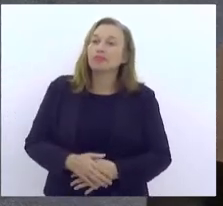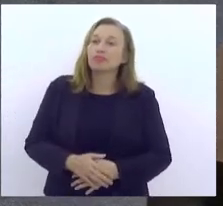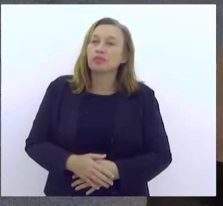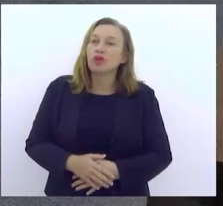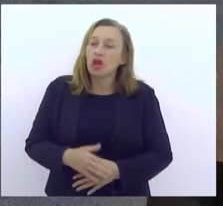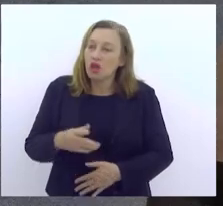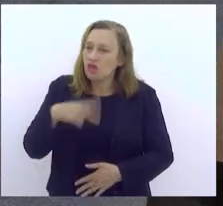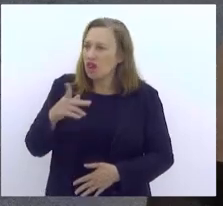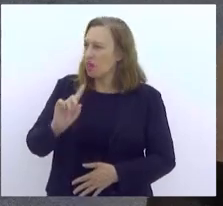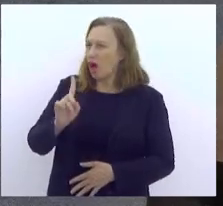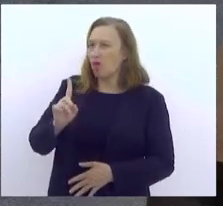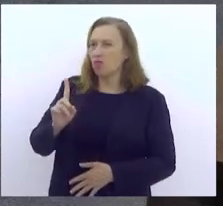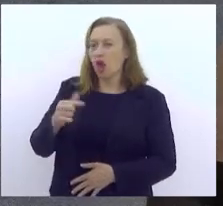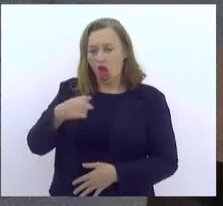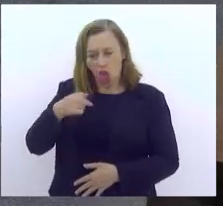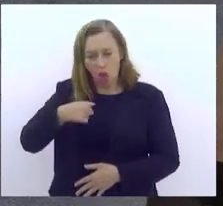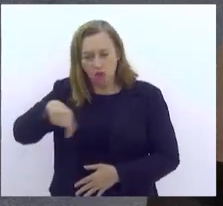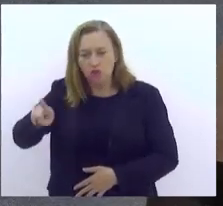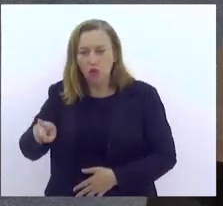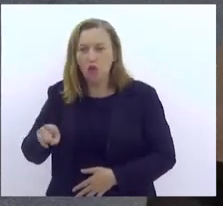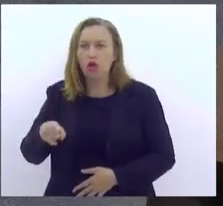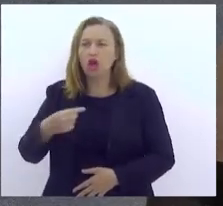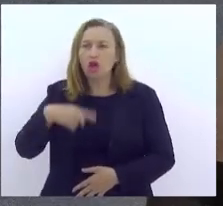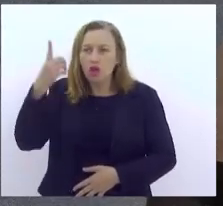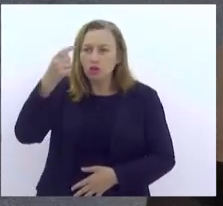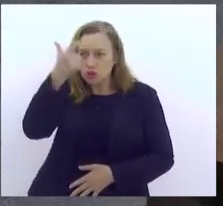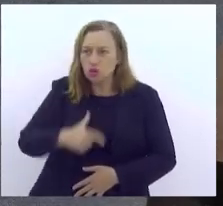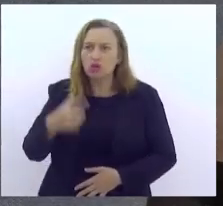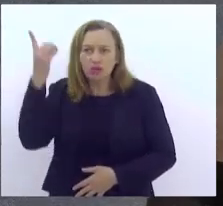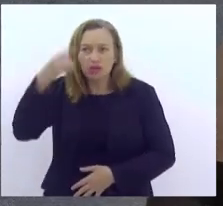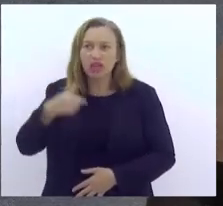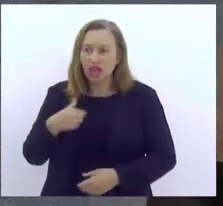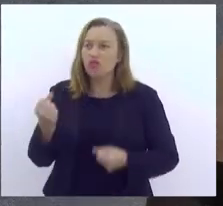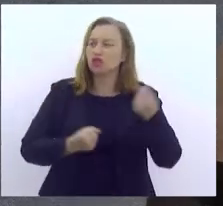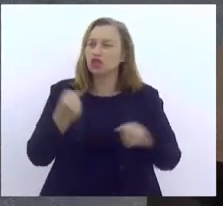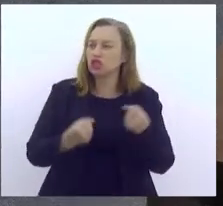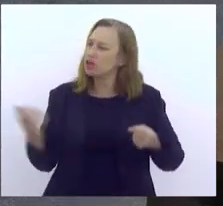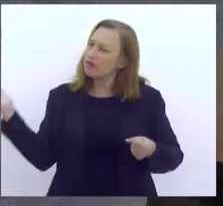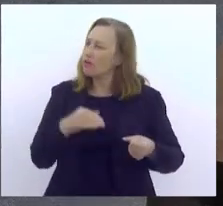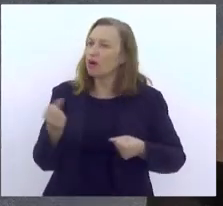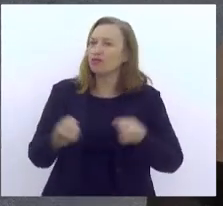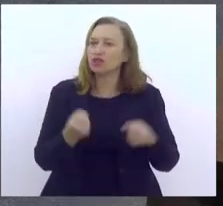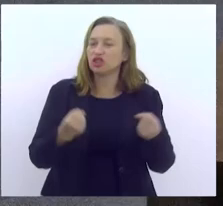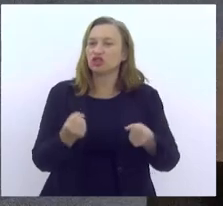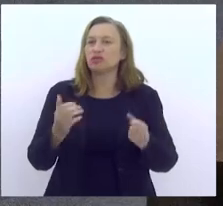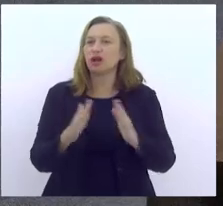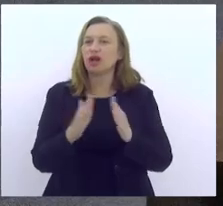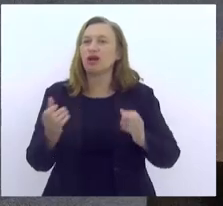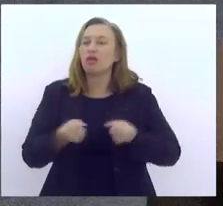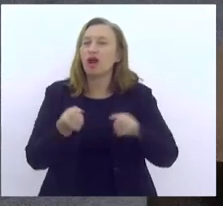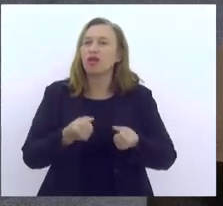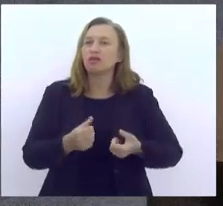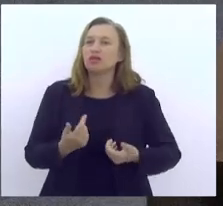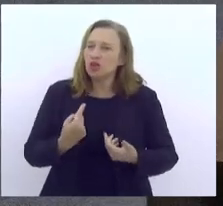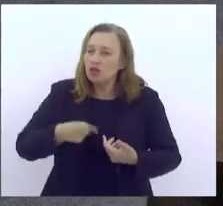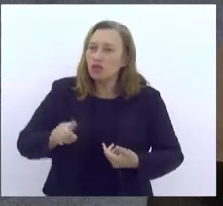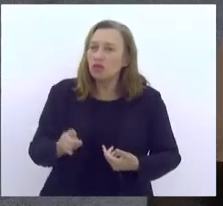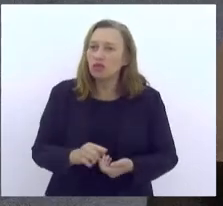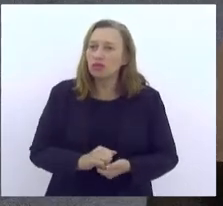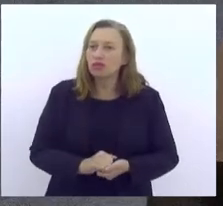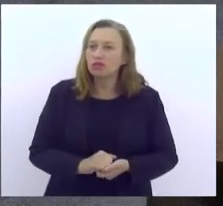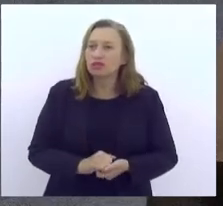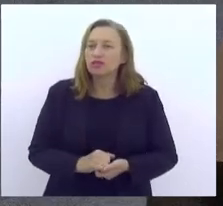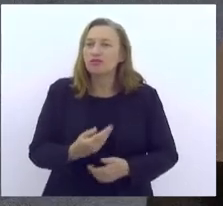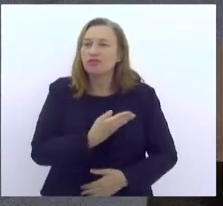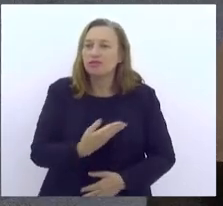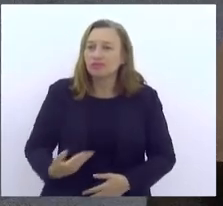Não, não vai levar, não, vai levar eu. Eu sou deputado, aí eu levo, eu vou dirigir. Vambora que eu vou dirigir esse carro. E enfrentei. É isso que o